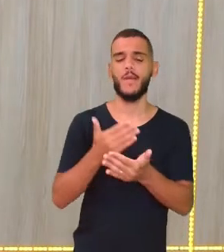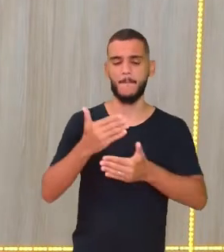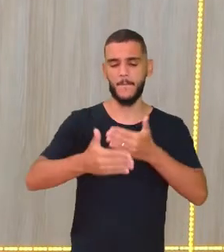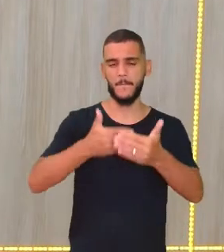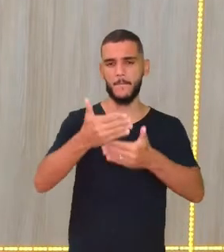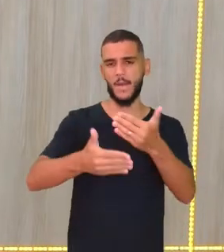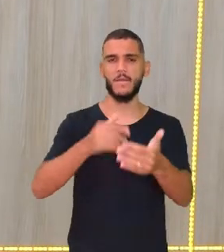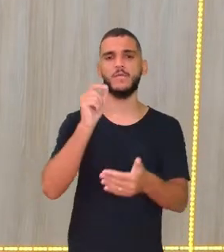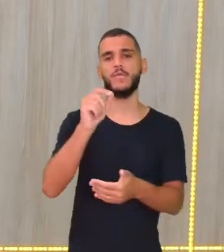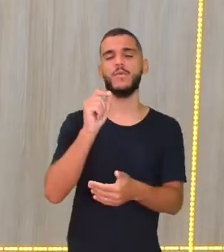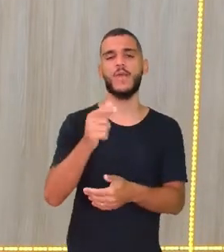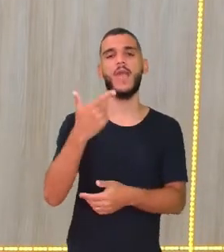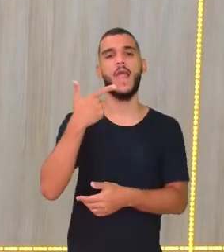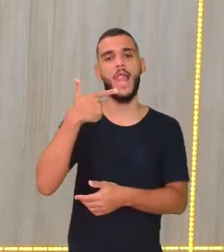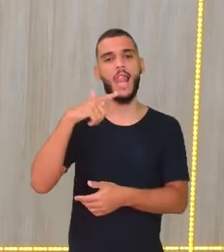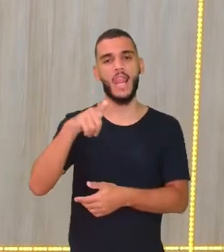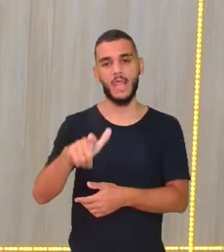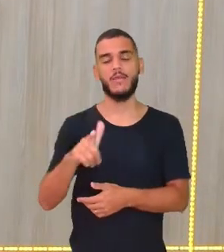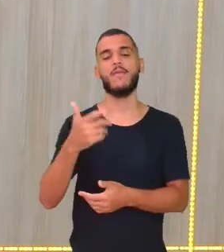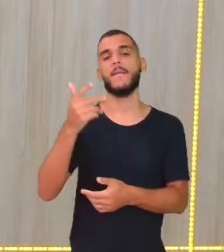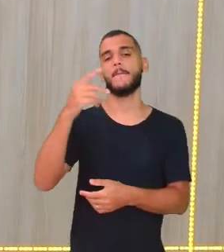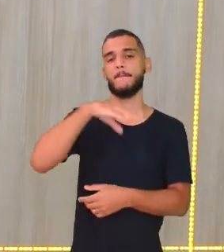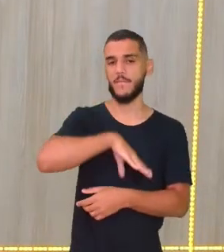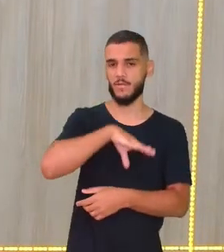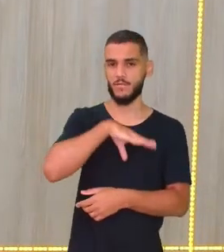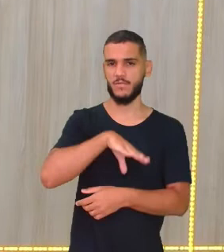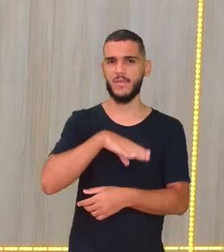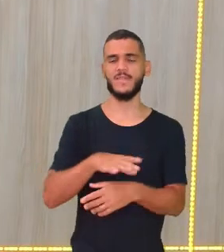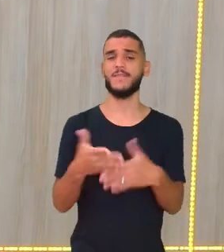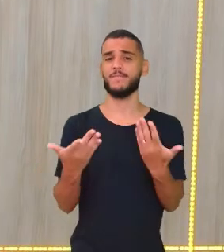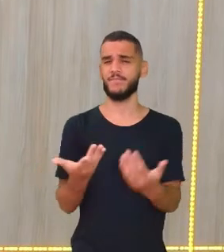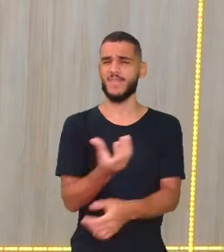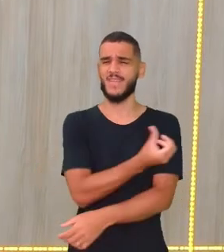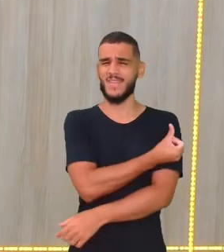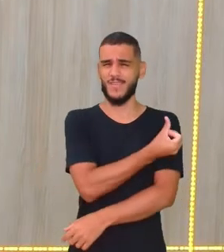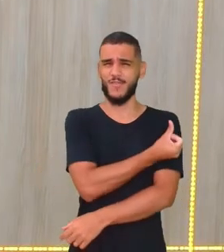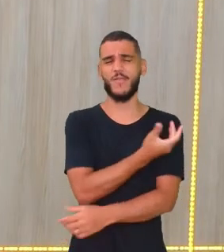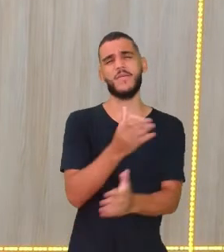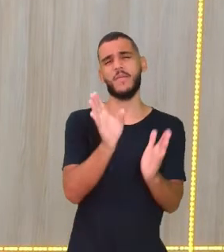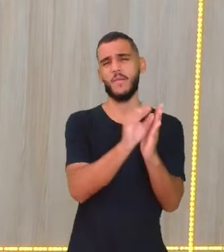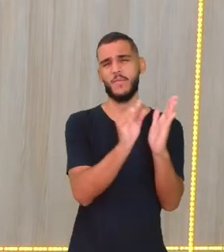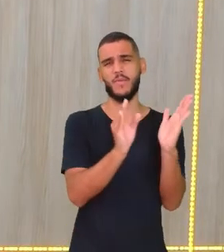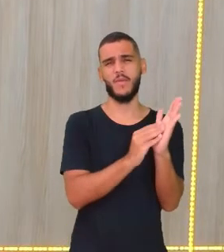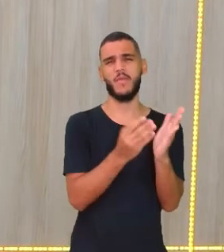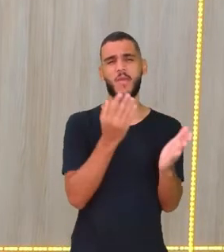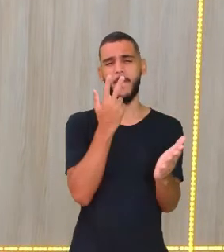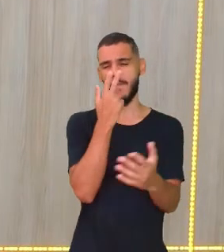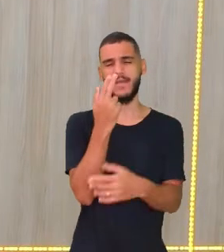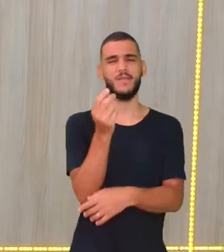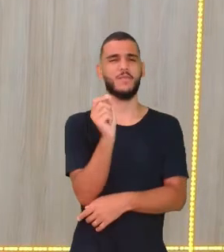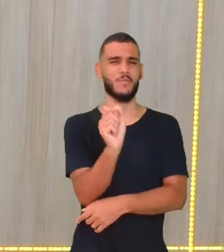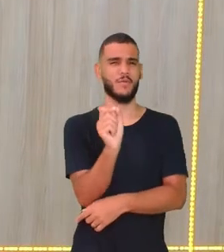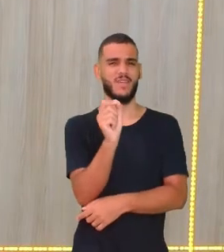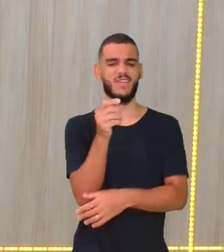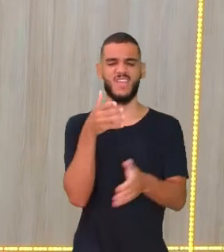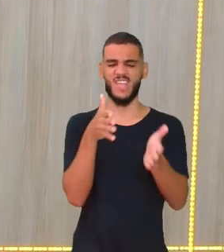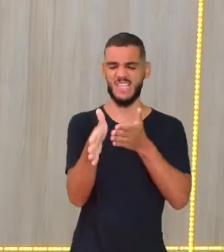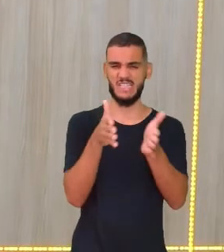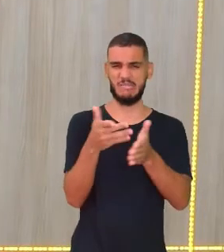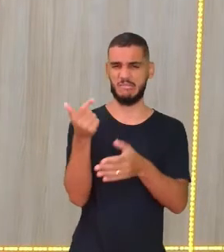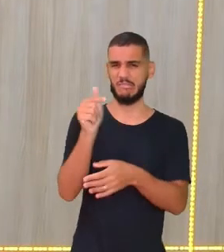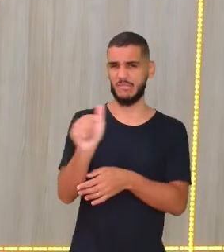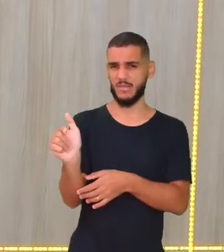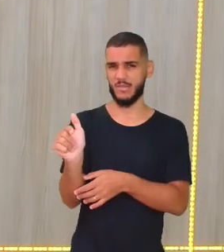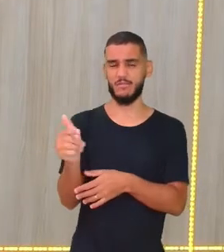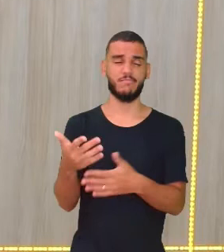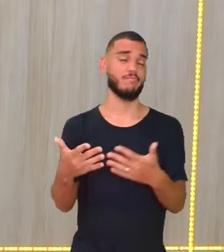E aí, sexto ano, falar de conteúdos assim que parece que não é acessível a vocês,